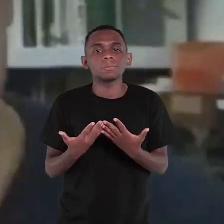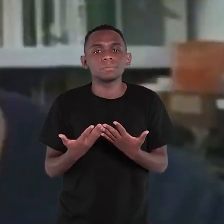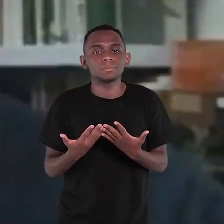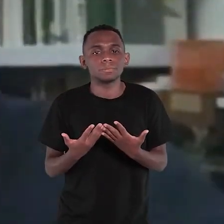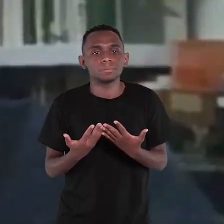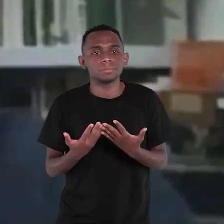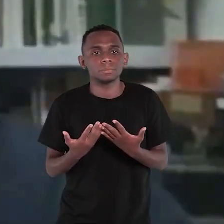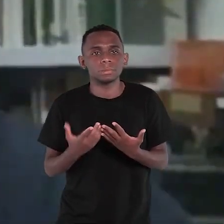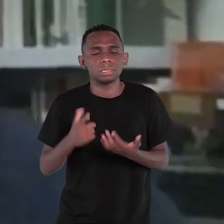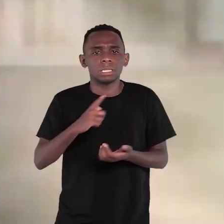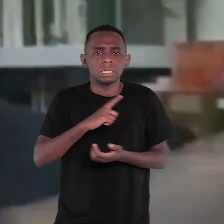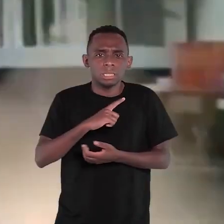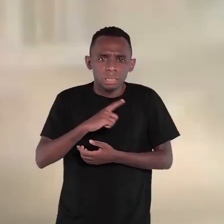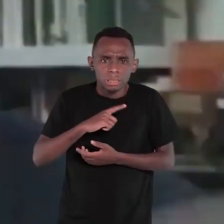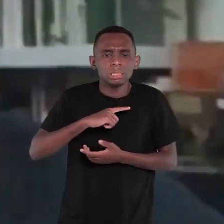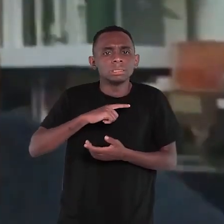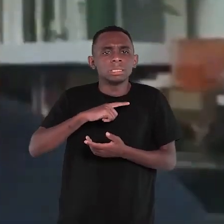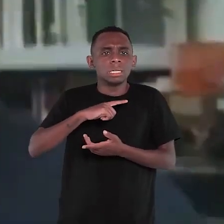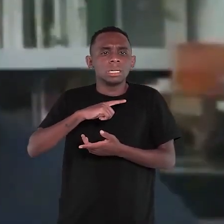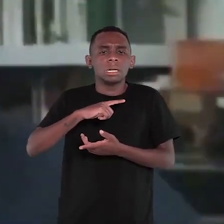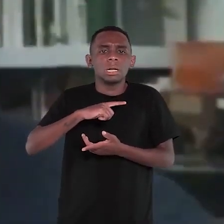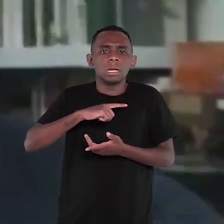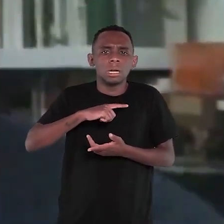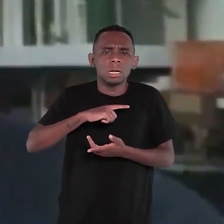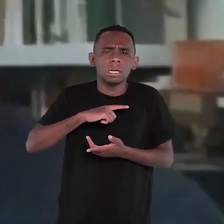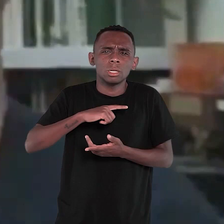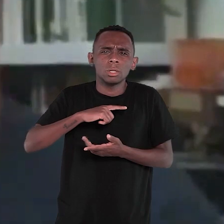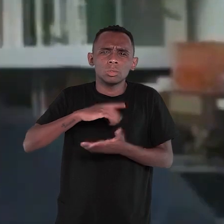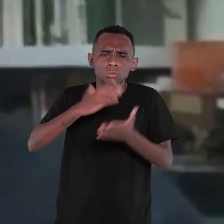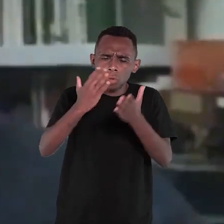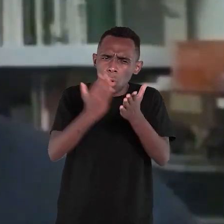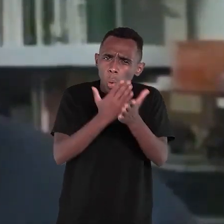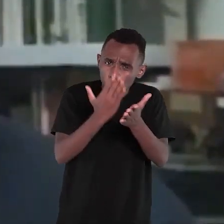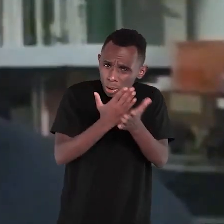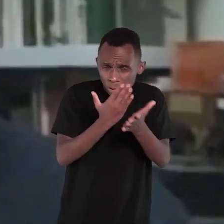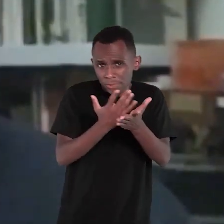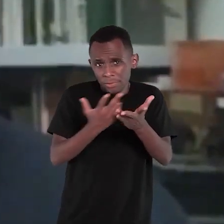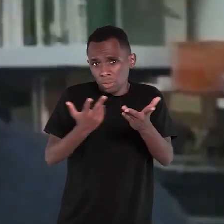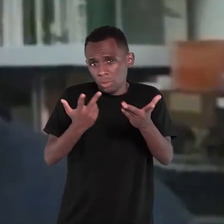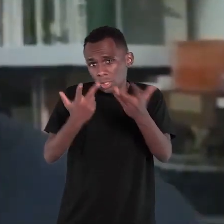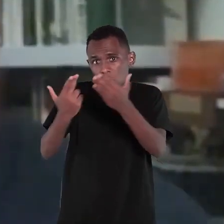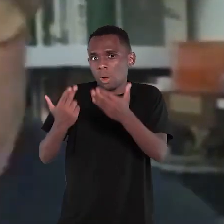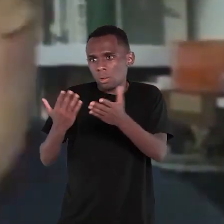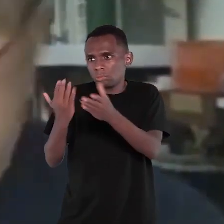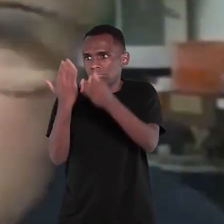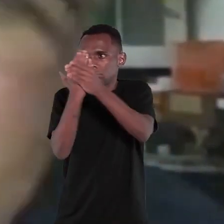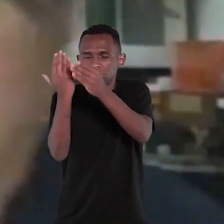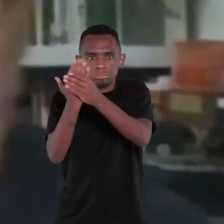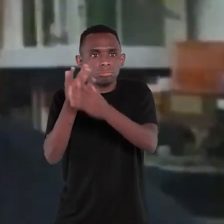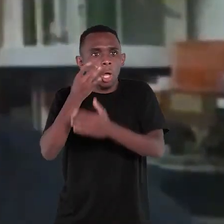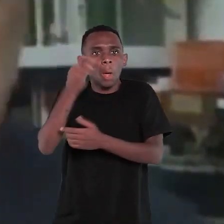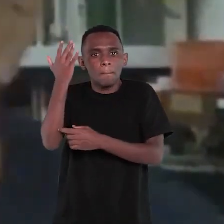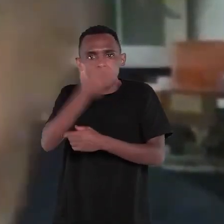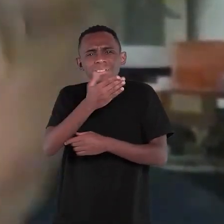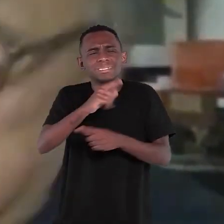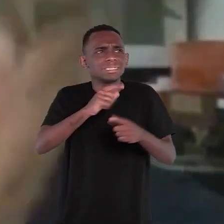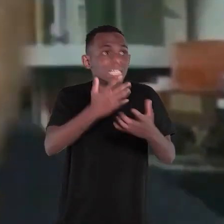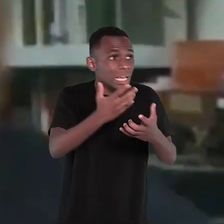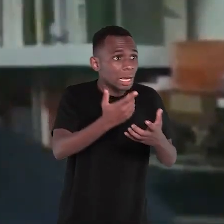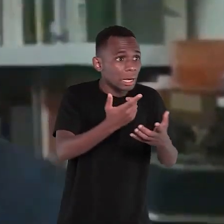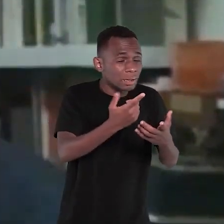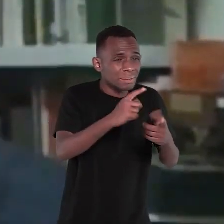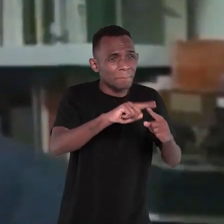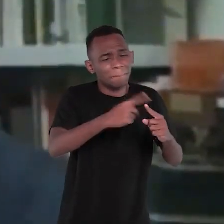você tem lá os livros para emprestar, mas como numa biblioteca física, né, às vezes você quer o livro e o livro já